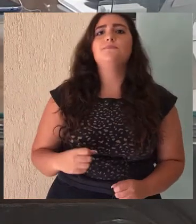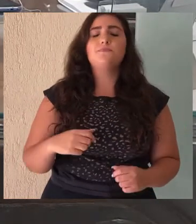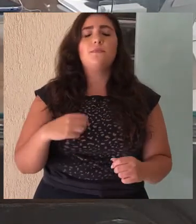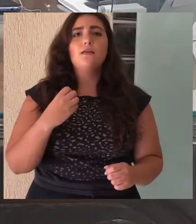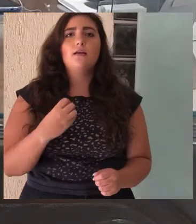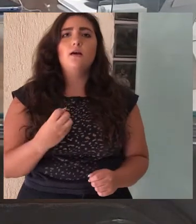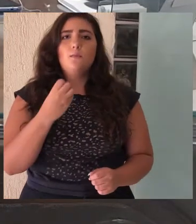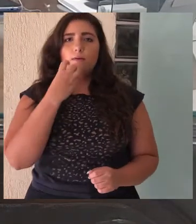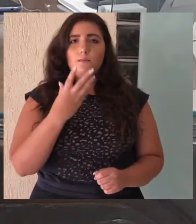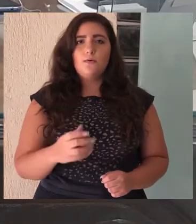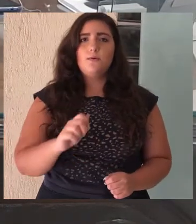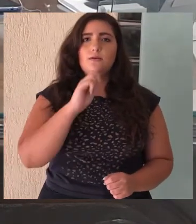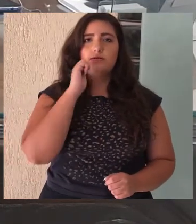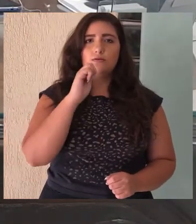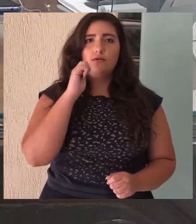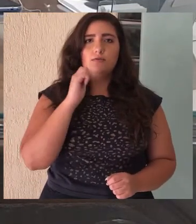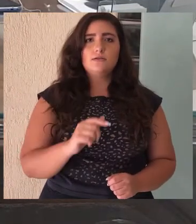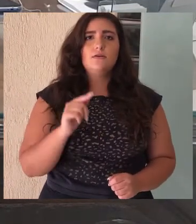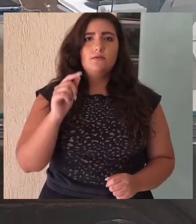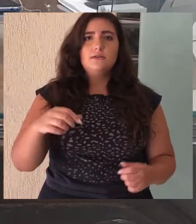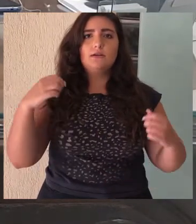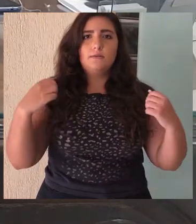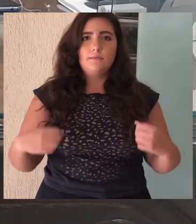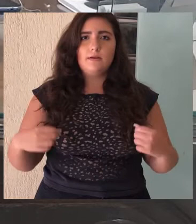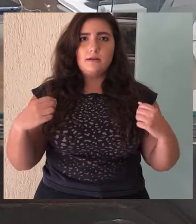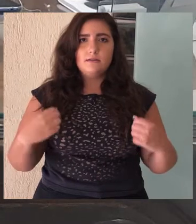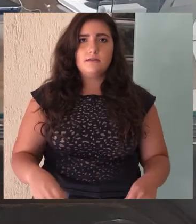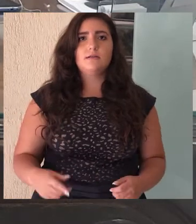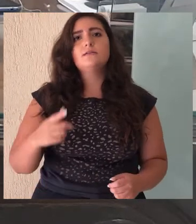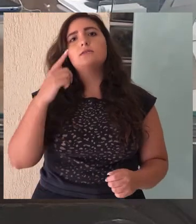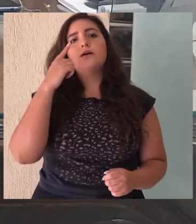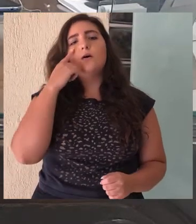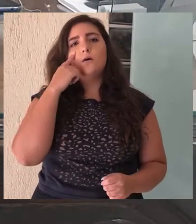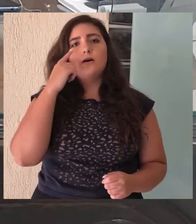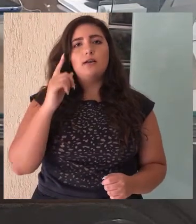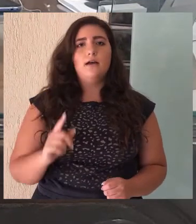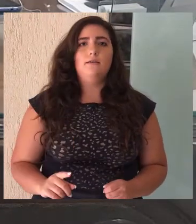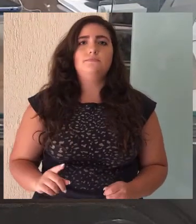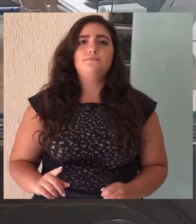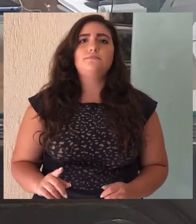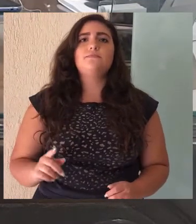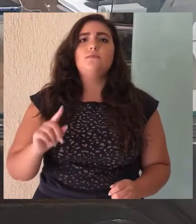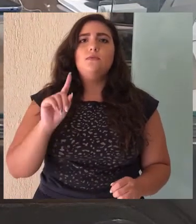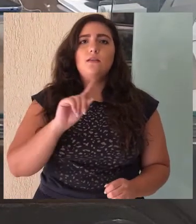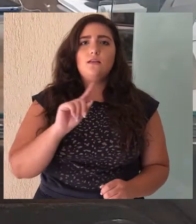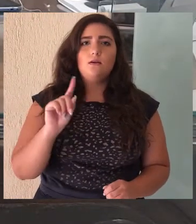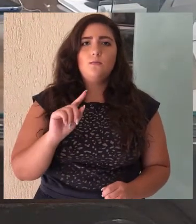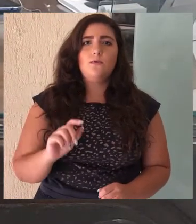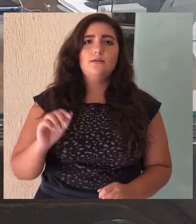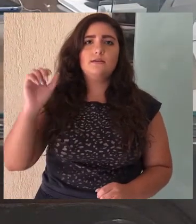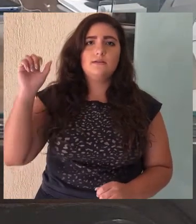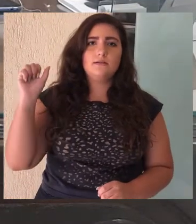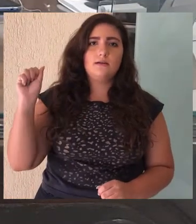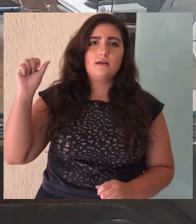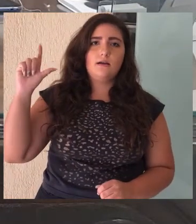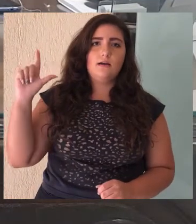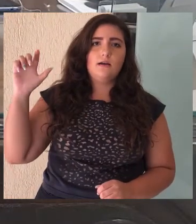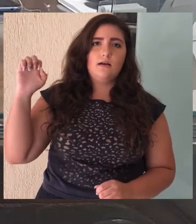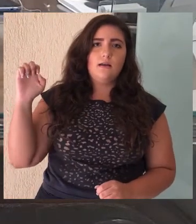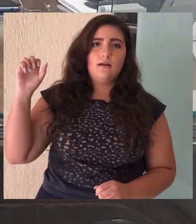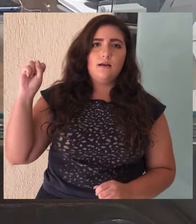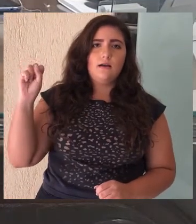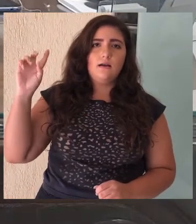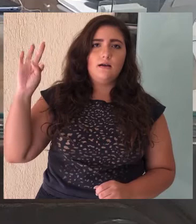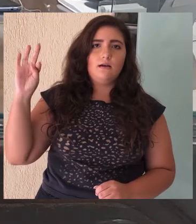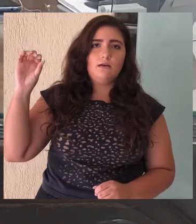boa escovação, a gente tem que padronizar a escovação. Não se deve escovar os dentes de uma forma aleatória. Você tem que